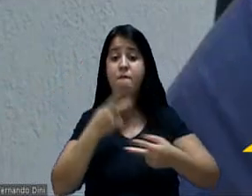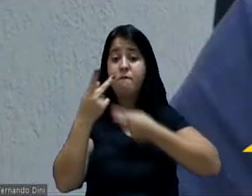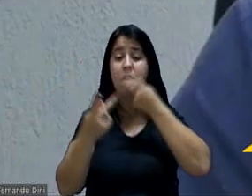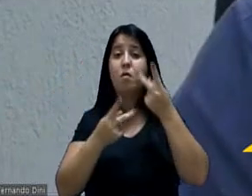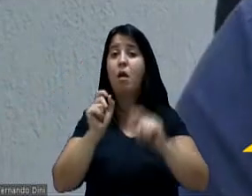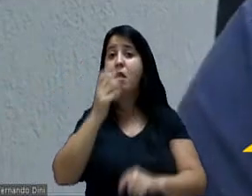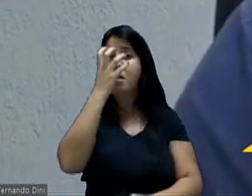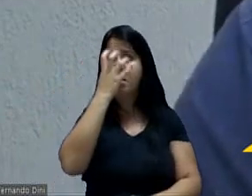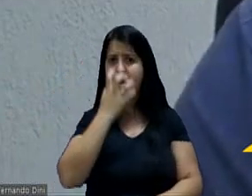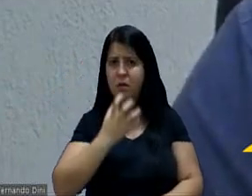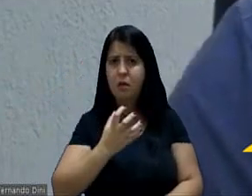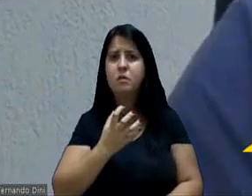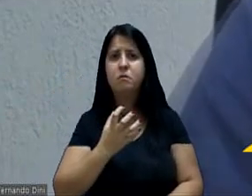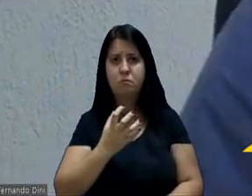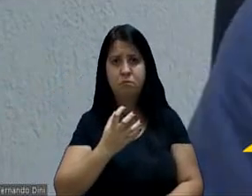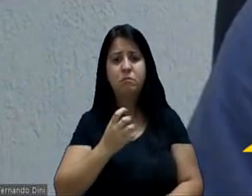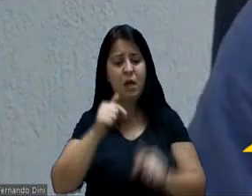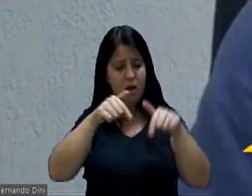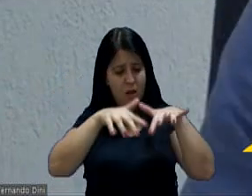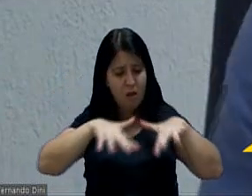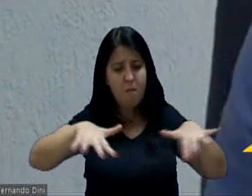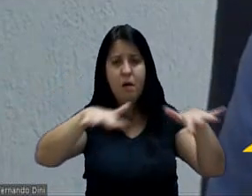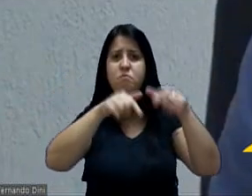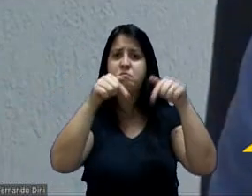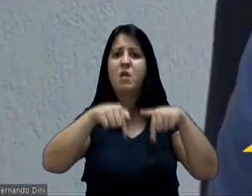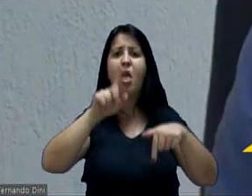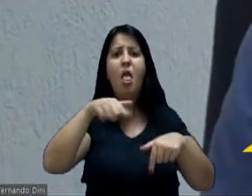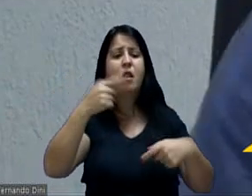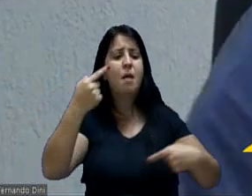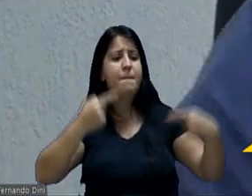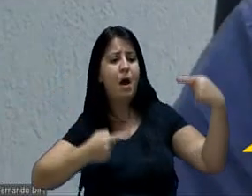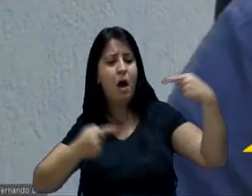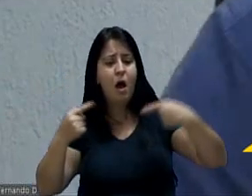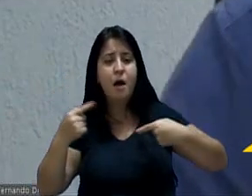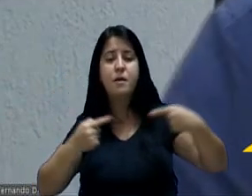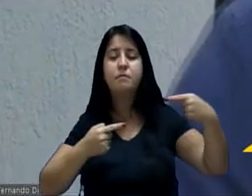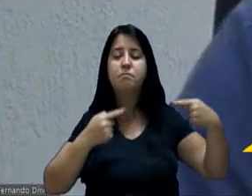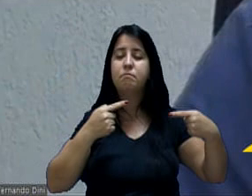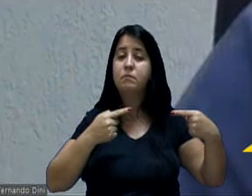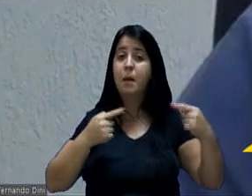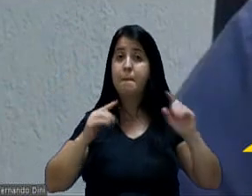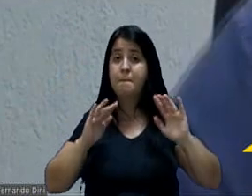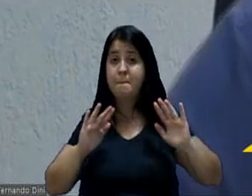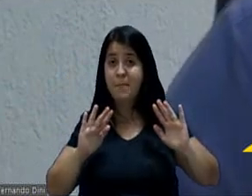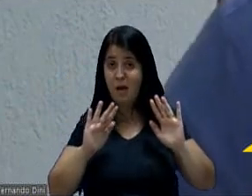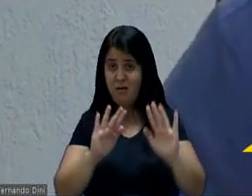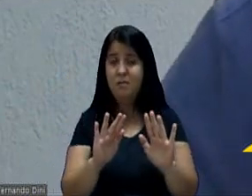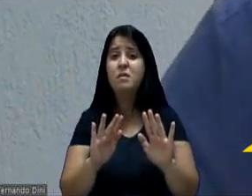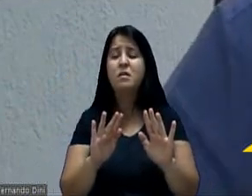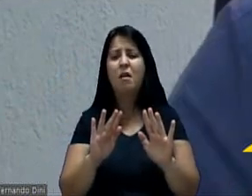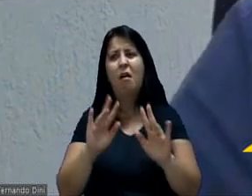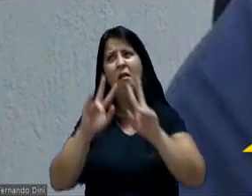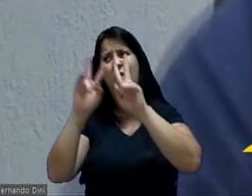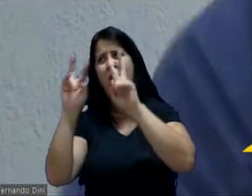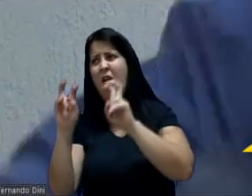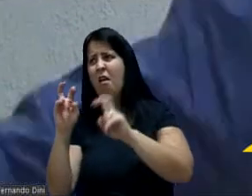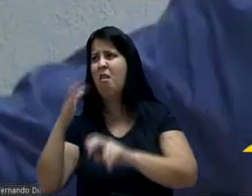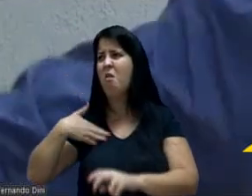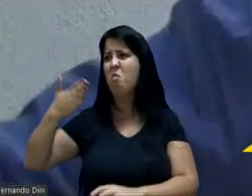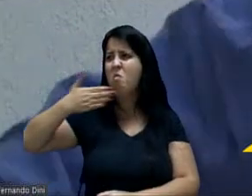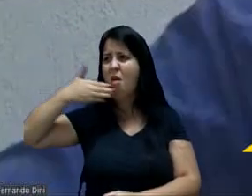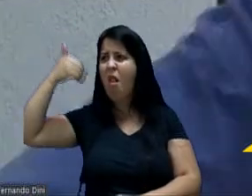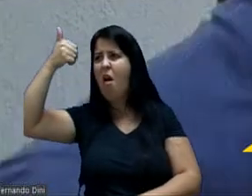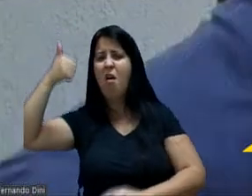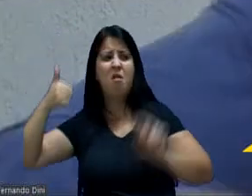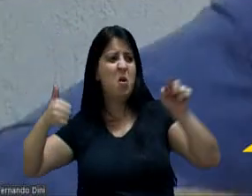Esse espaço legislativo é o espaço do debate. Mas vamos deixar para que essas questões de que eu sou melhor,